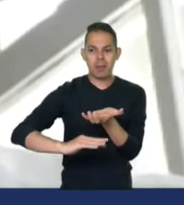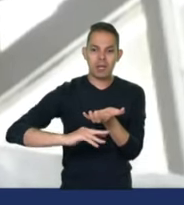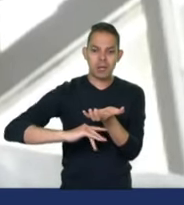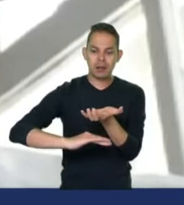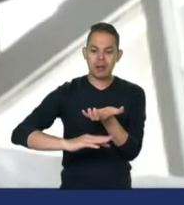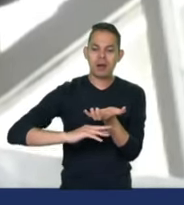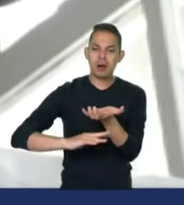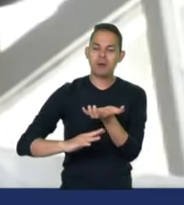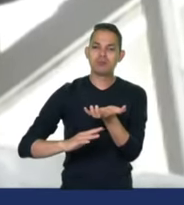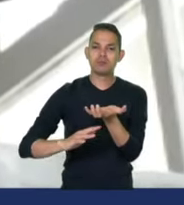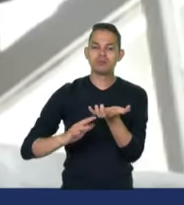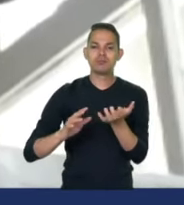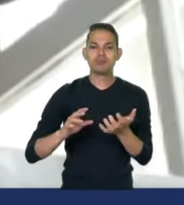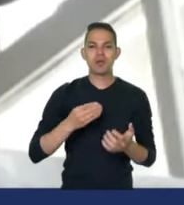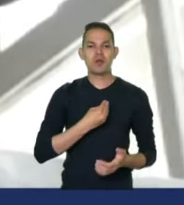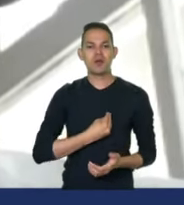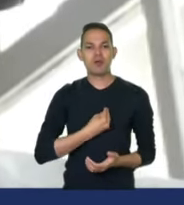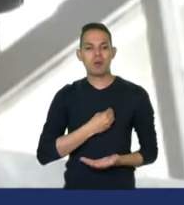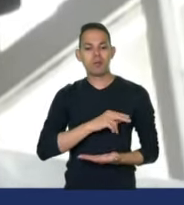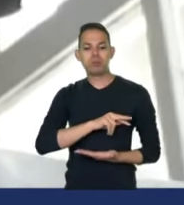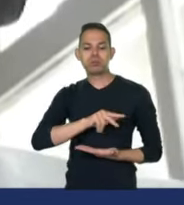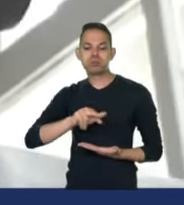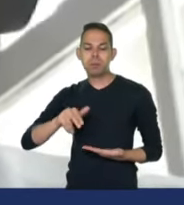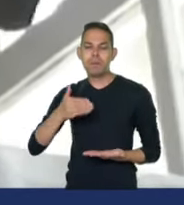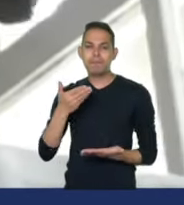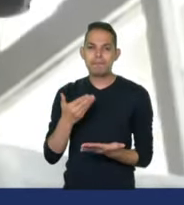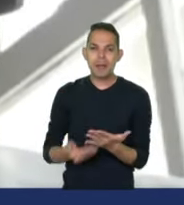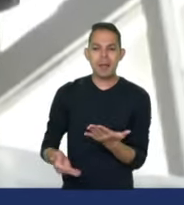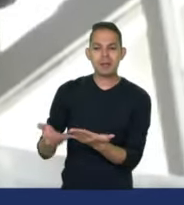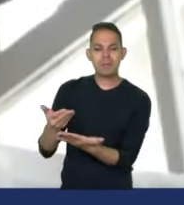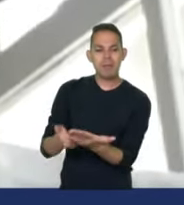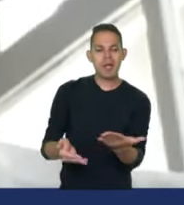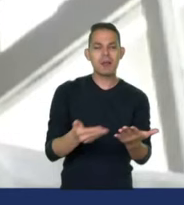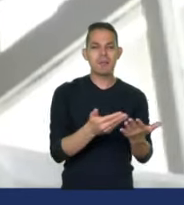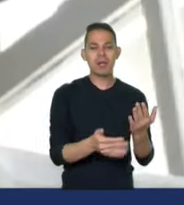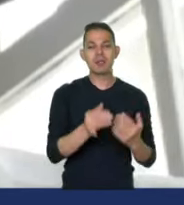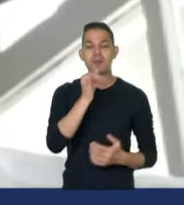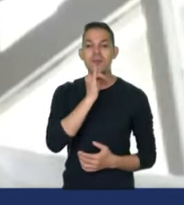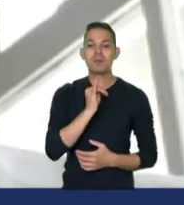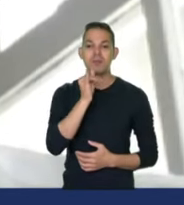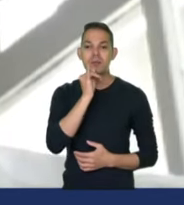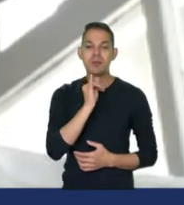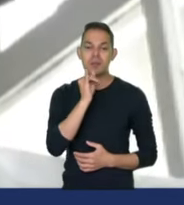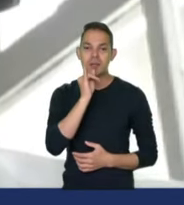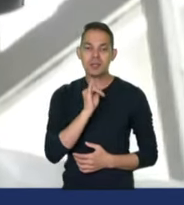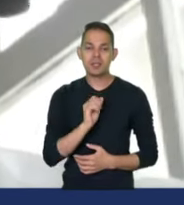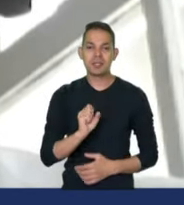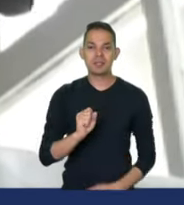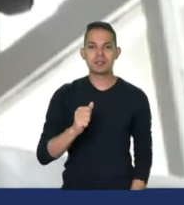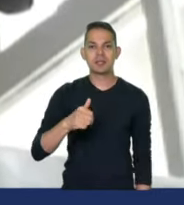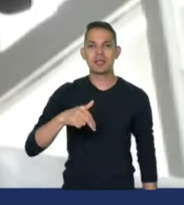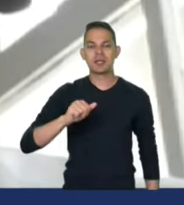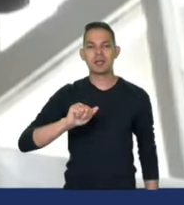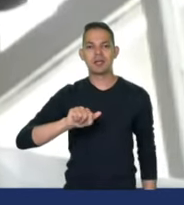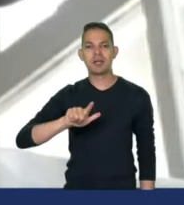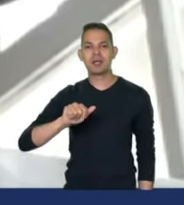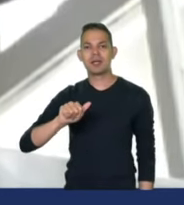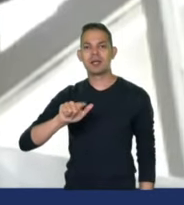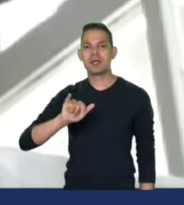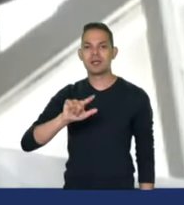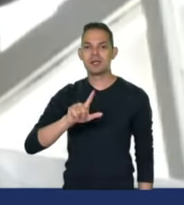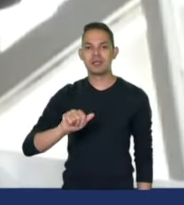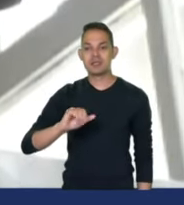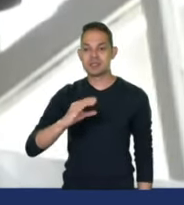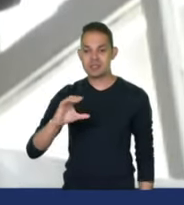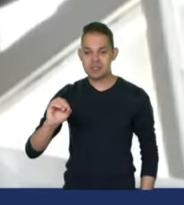nossa biodiversidade e de ecossistemas, como, por exemplo, a savanização dos biomas da Amazônia, a formação de desertos